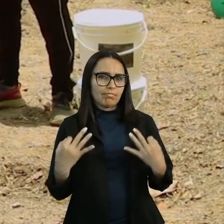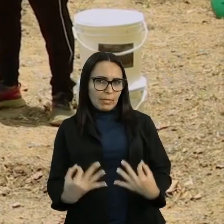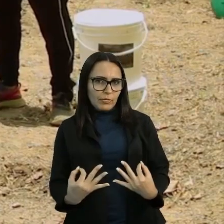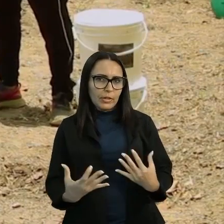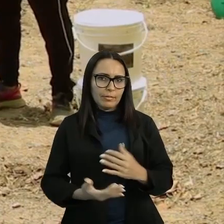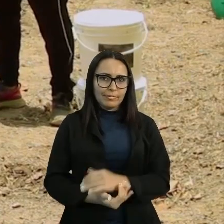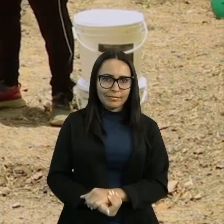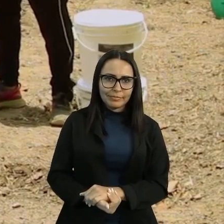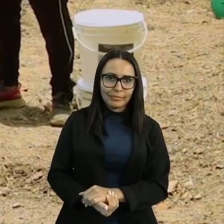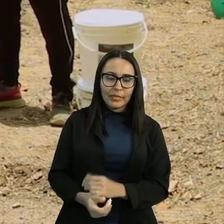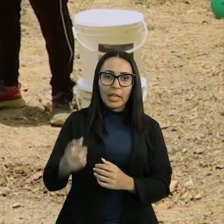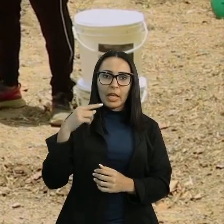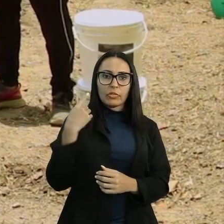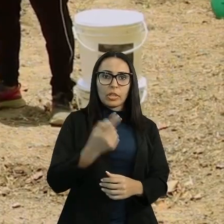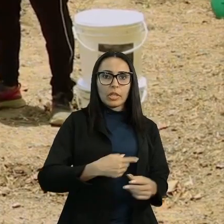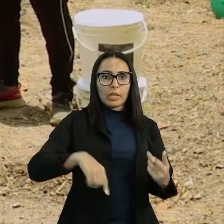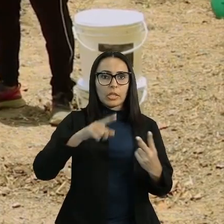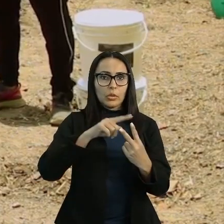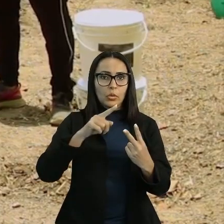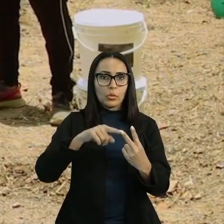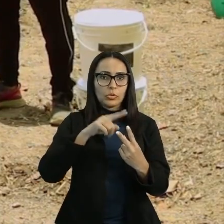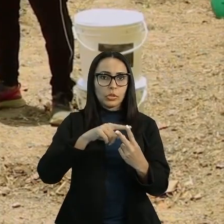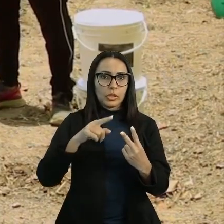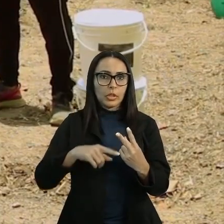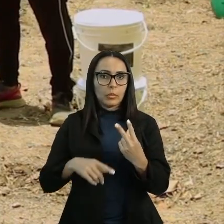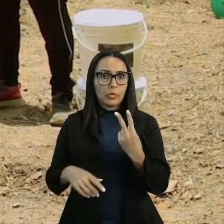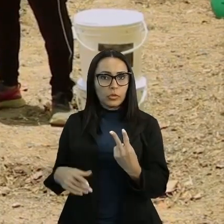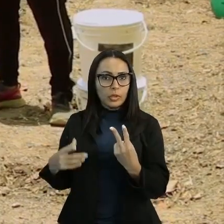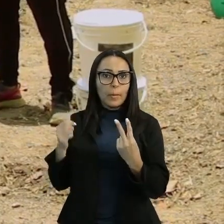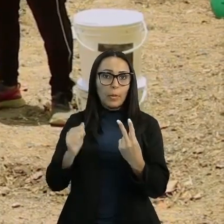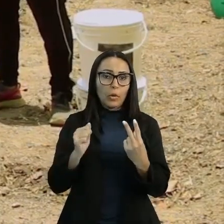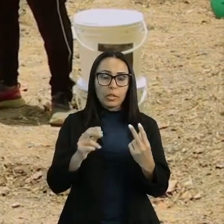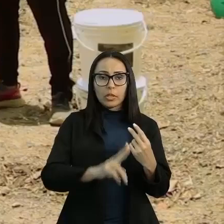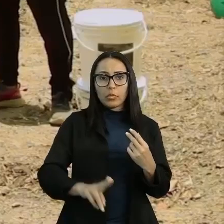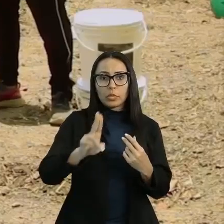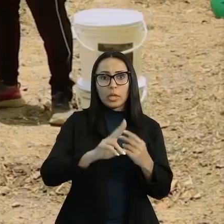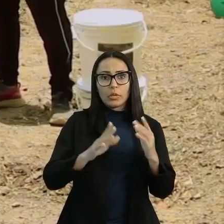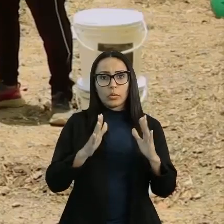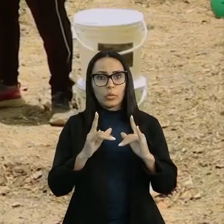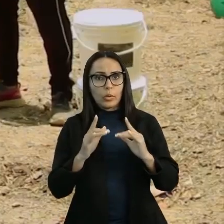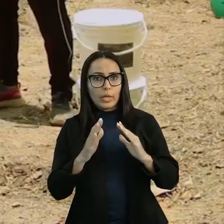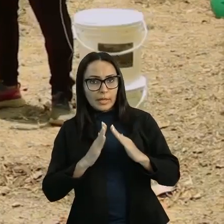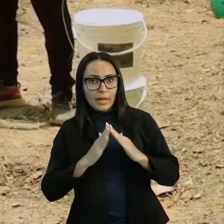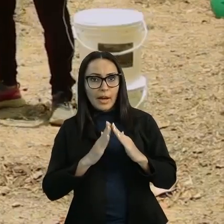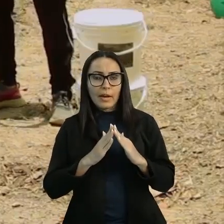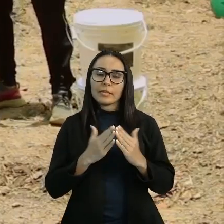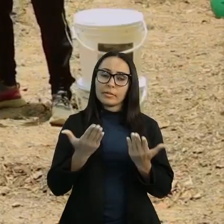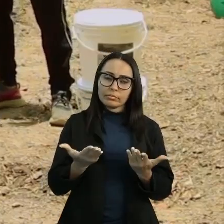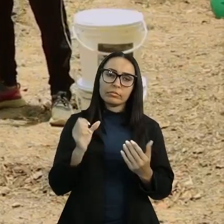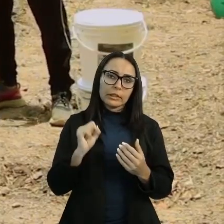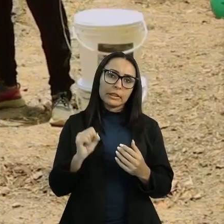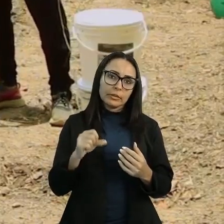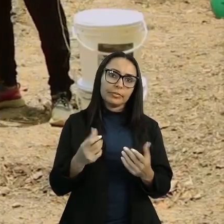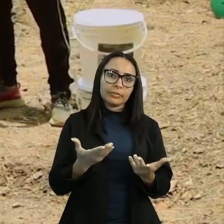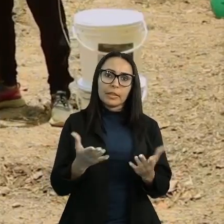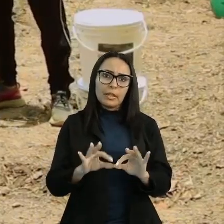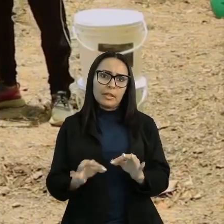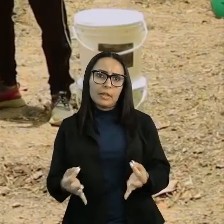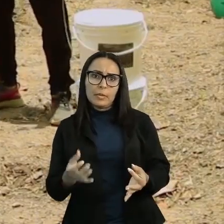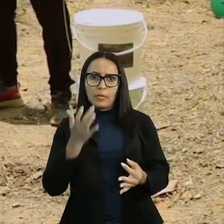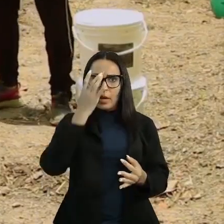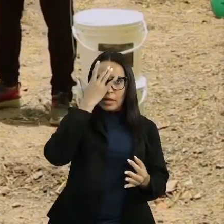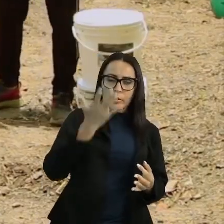com humus, a gente encontra também que tem com minhoca, com minhocário, também se faz, mas atualmente não estamos